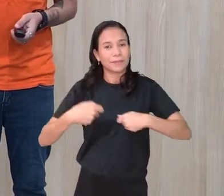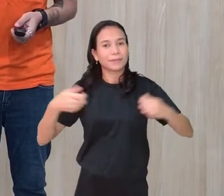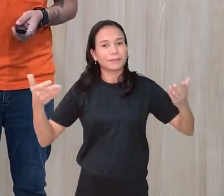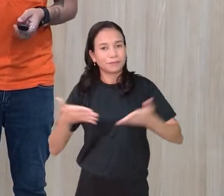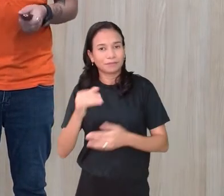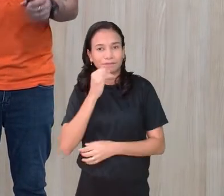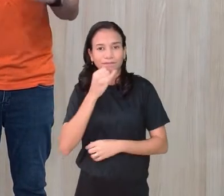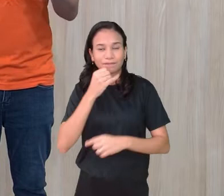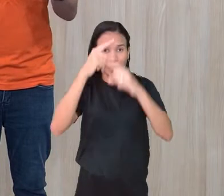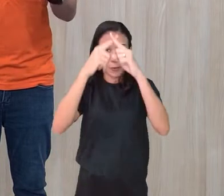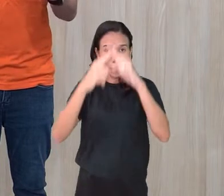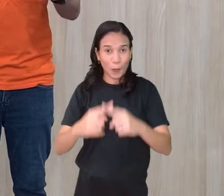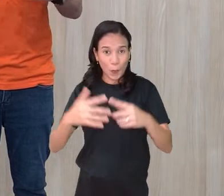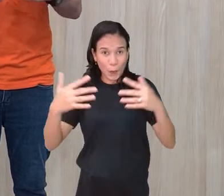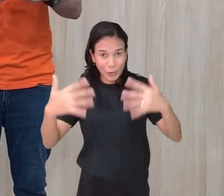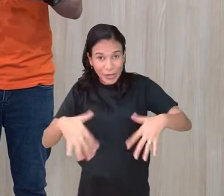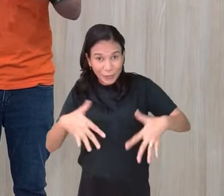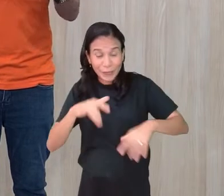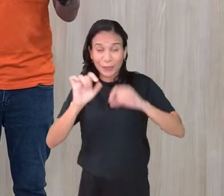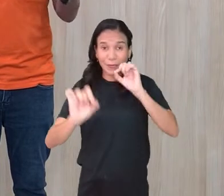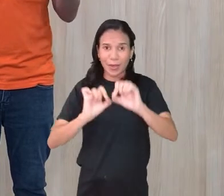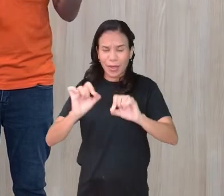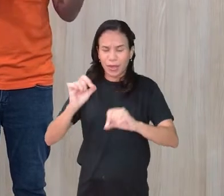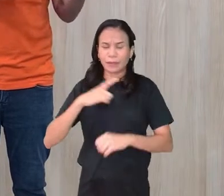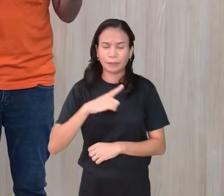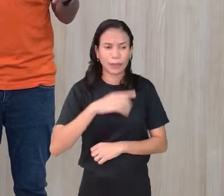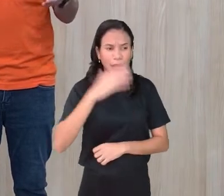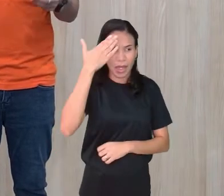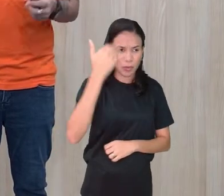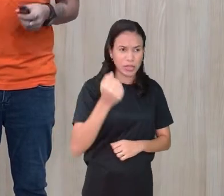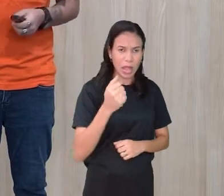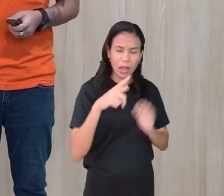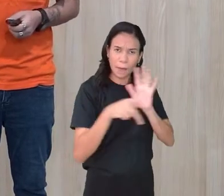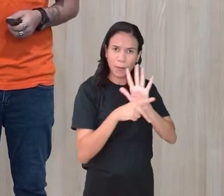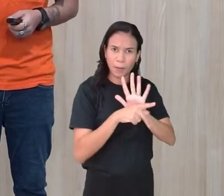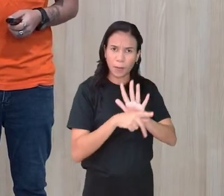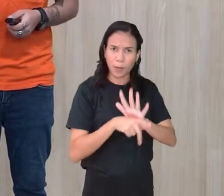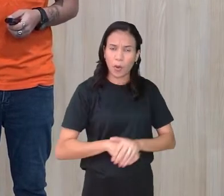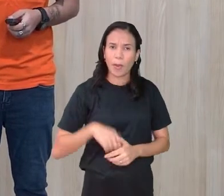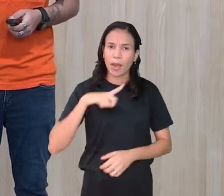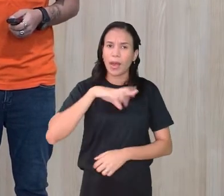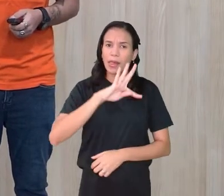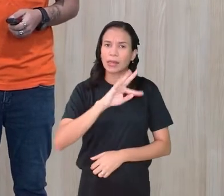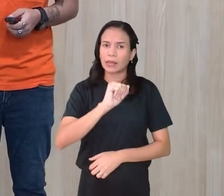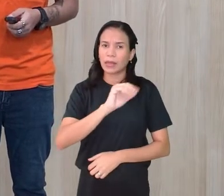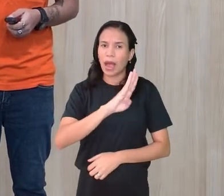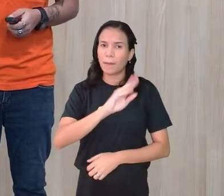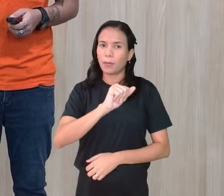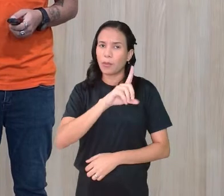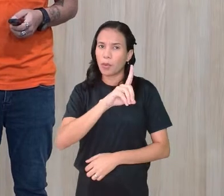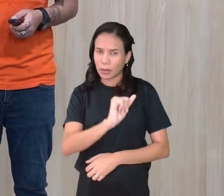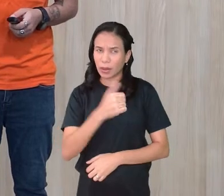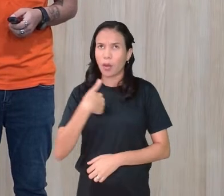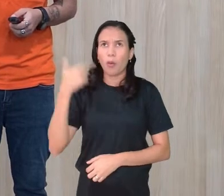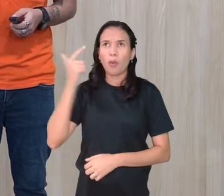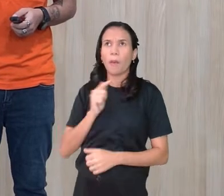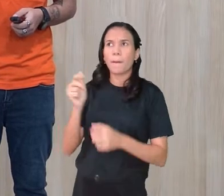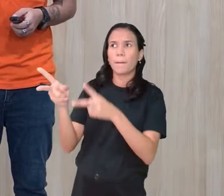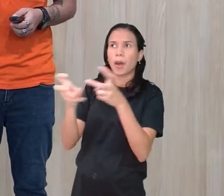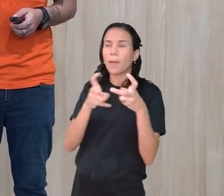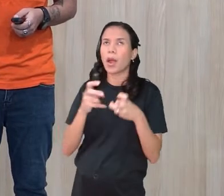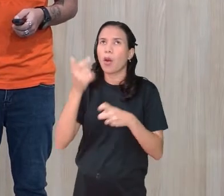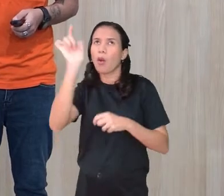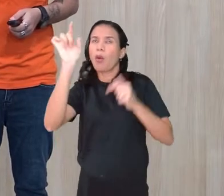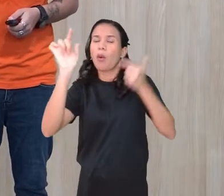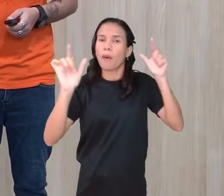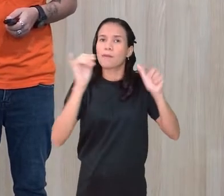fazer um desafio que é, sabendo a tabuada de 1 até 10, será que a gente consegue descobrir outras tabuadas, por exemplo, a tabuada de